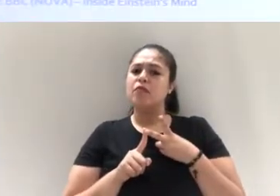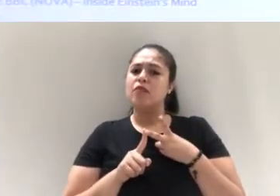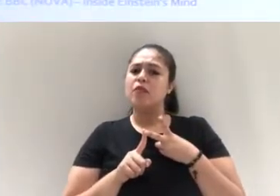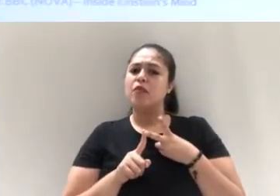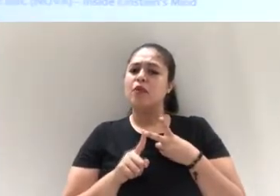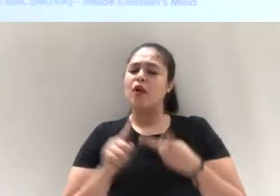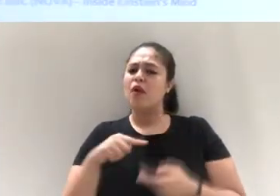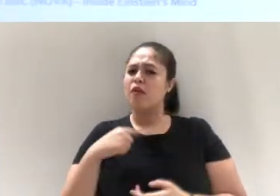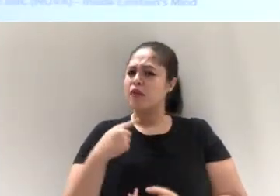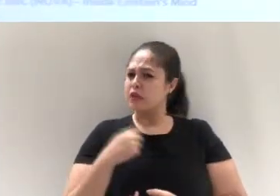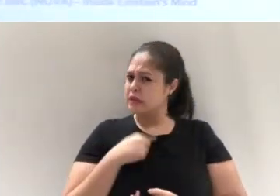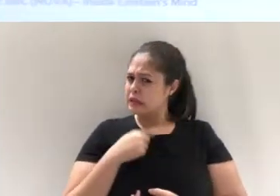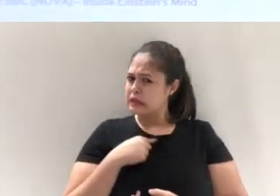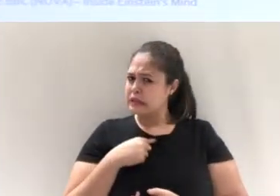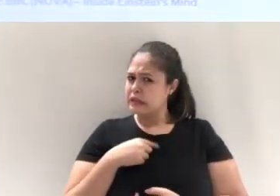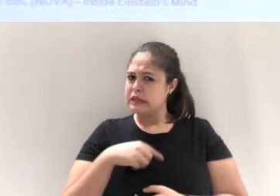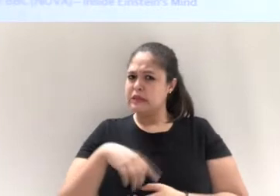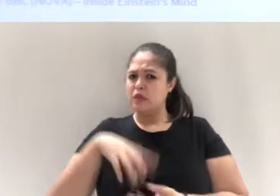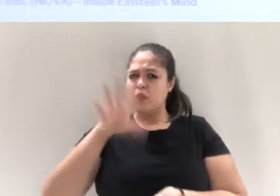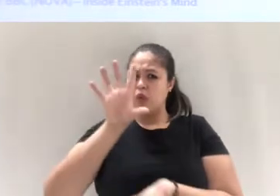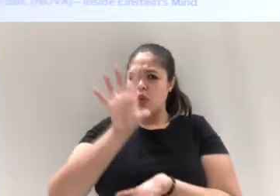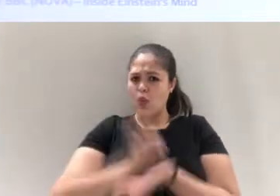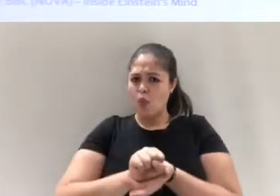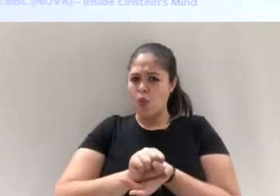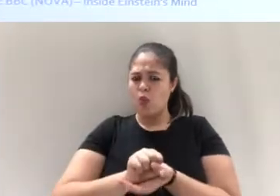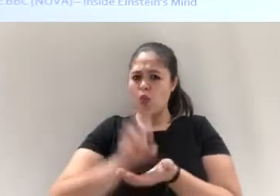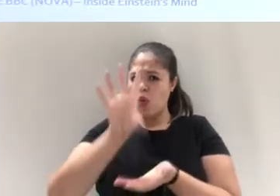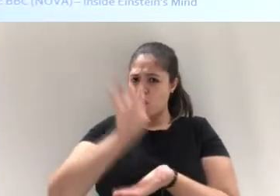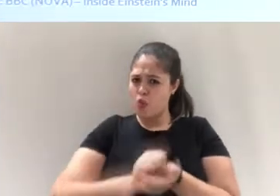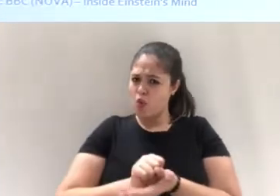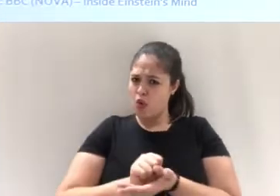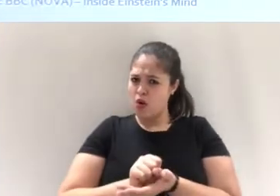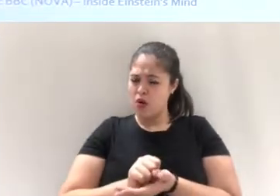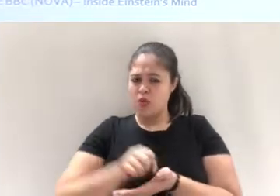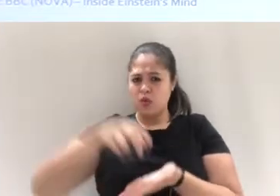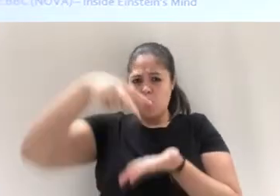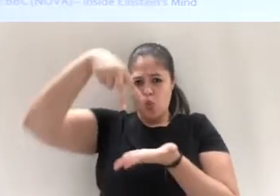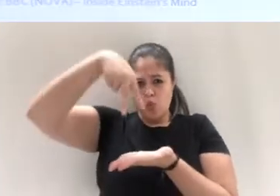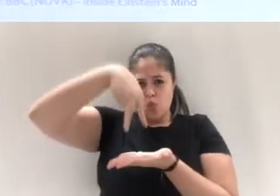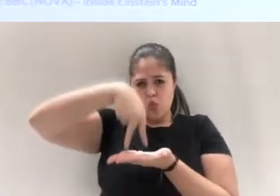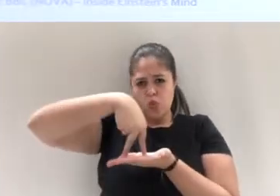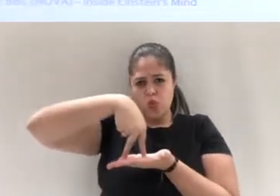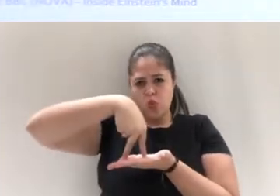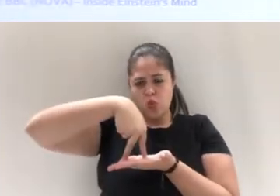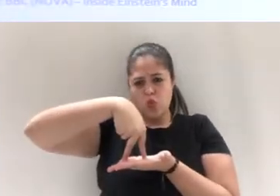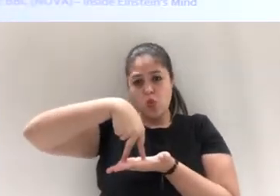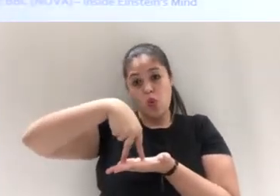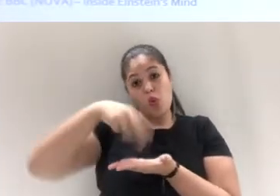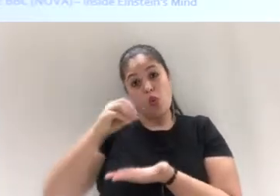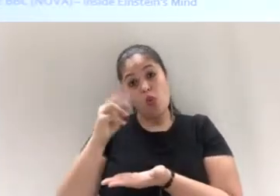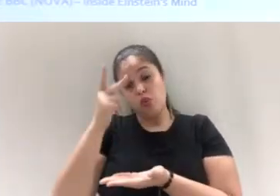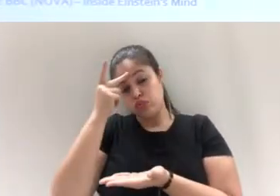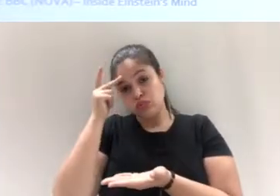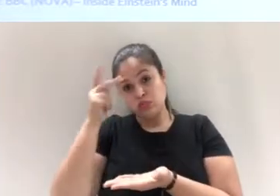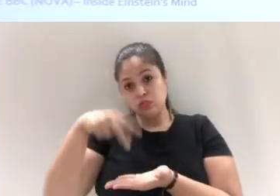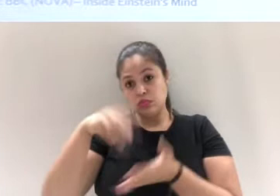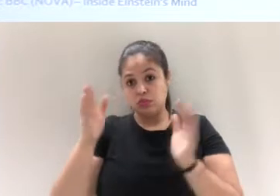ao invés de eu ser atraído por conta da gravidade de um planeta, alguém